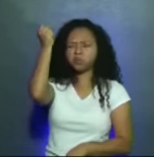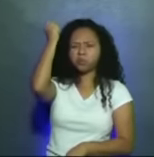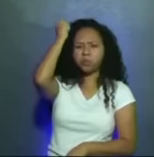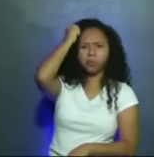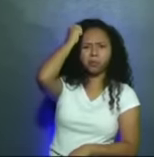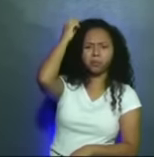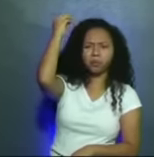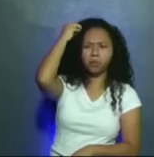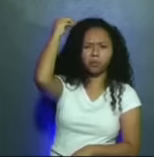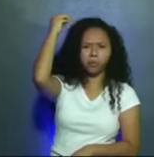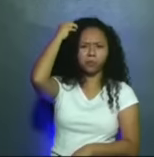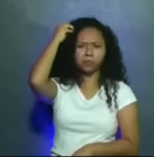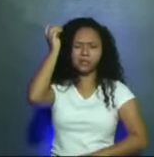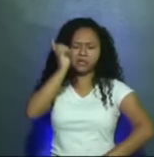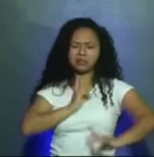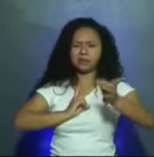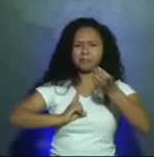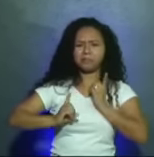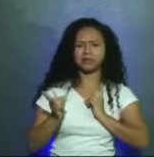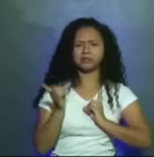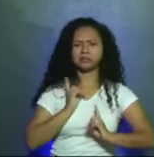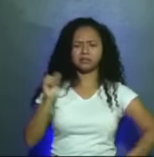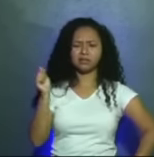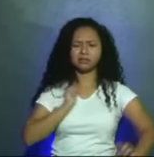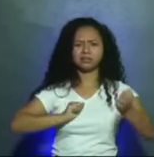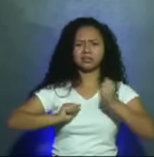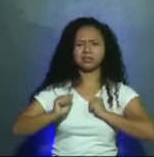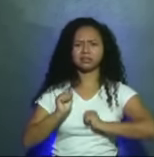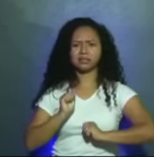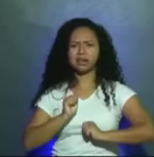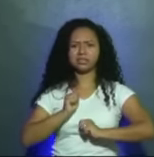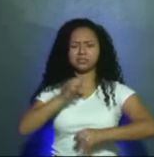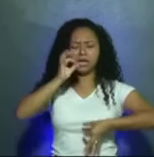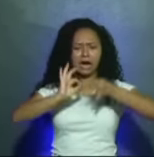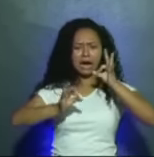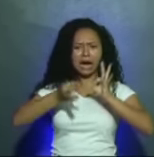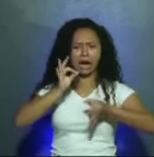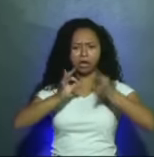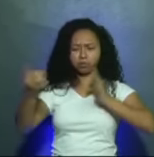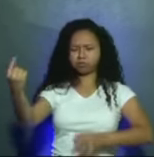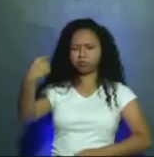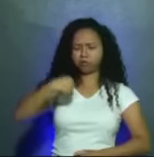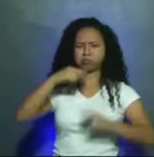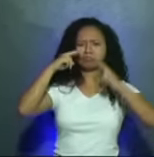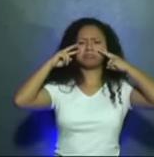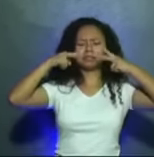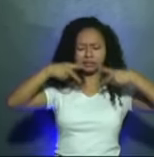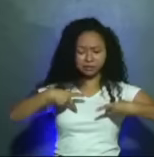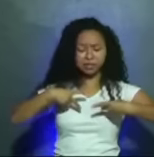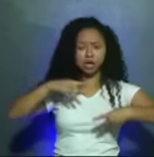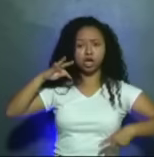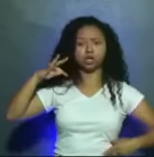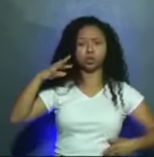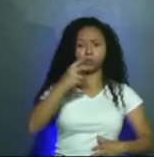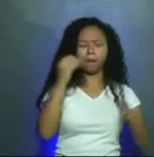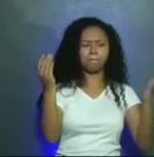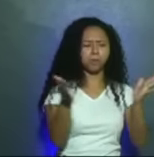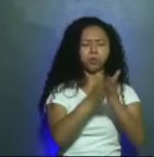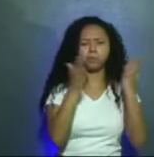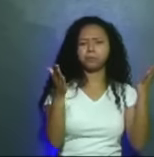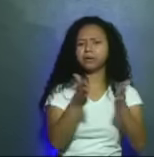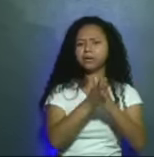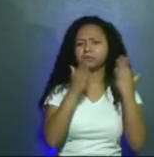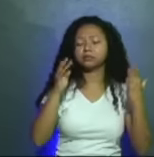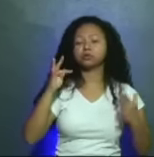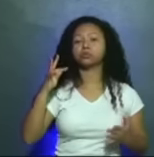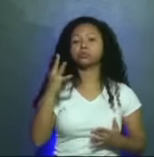emocionais, a depressão, a condenação, a pobreza, todos esses resultados de